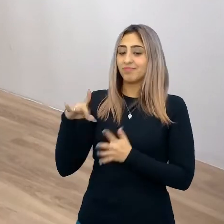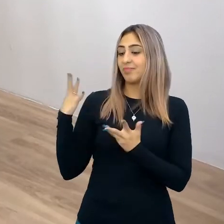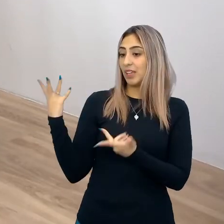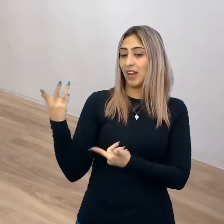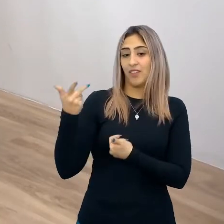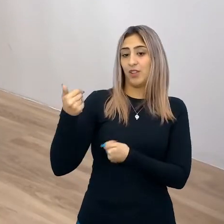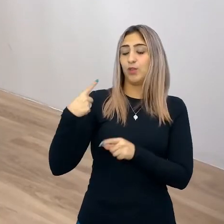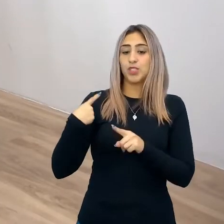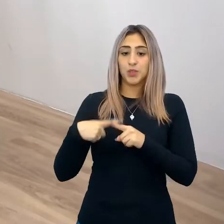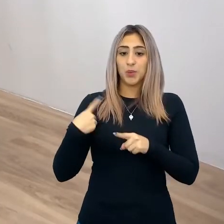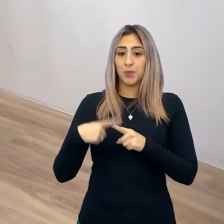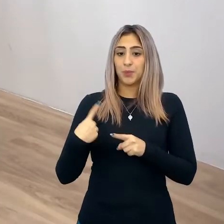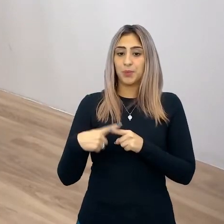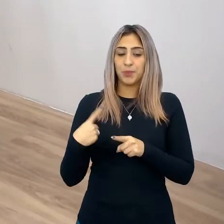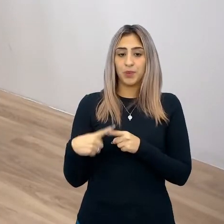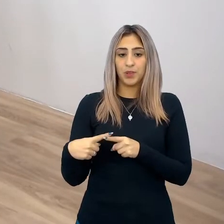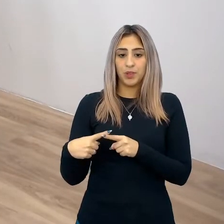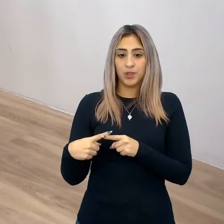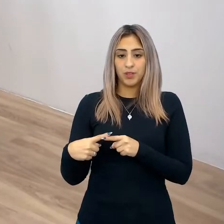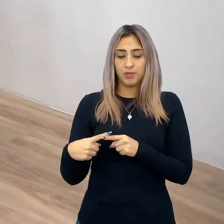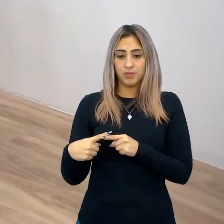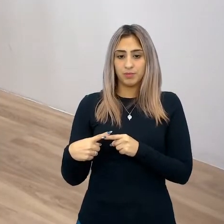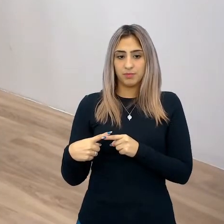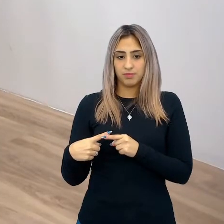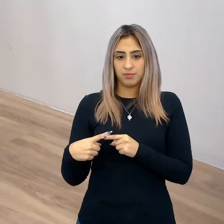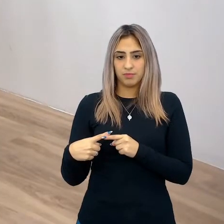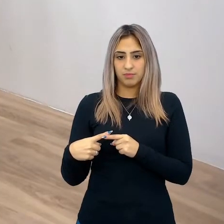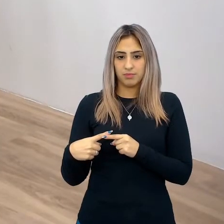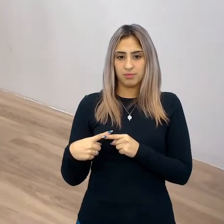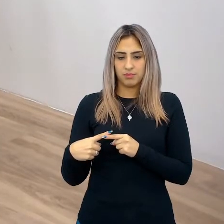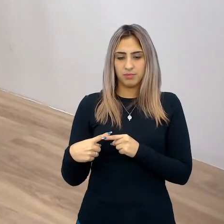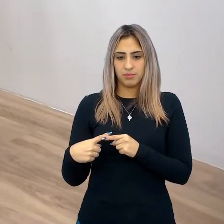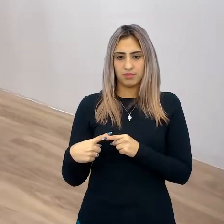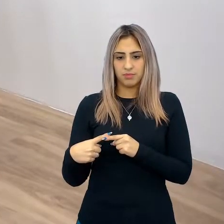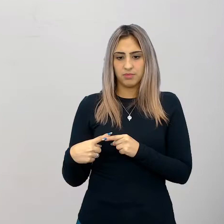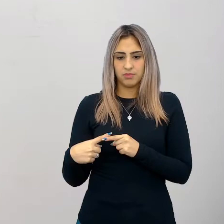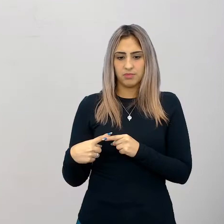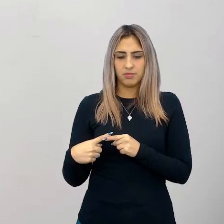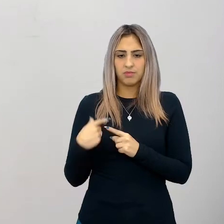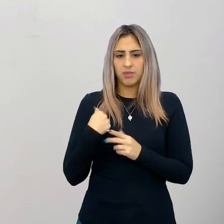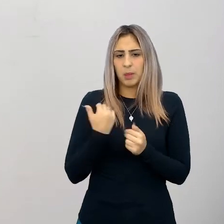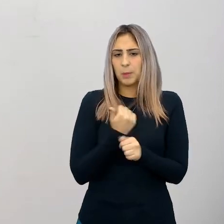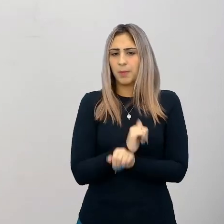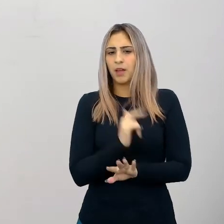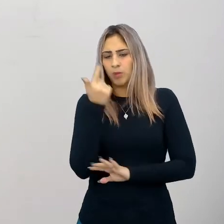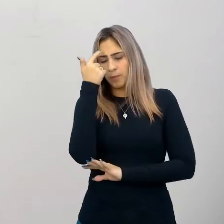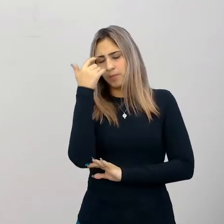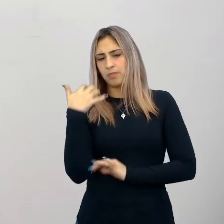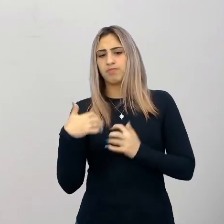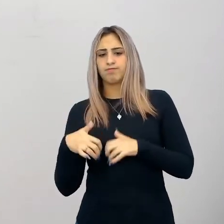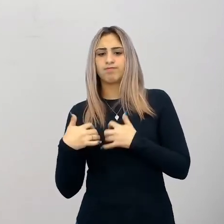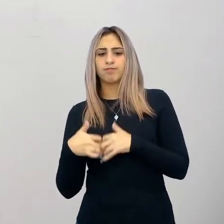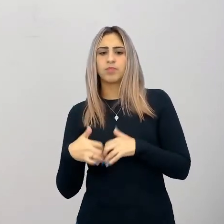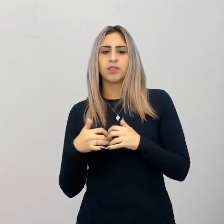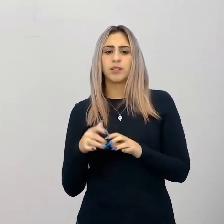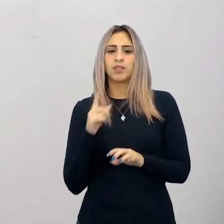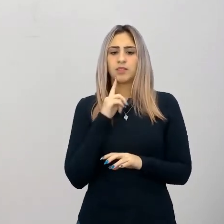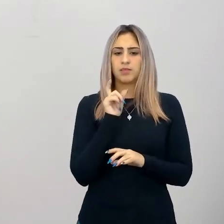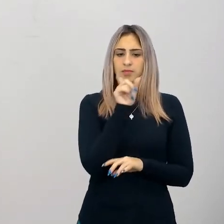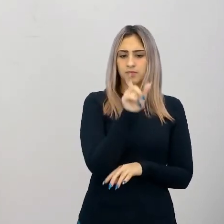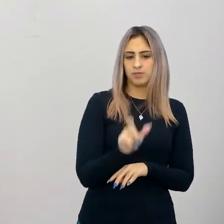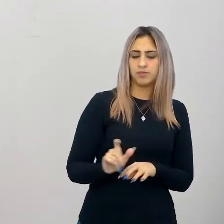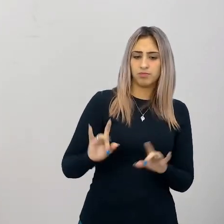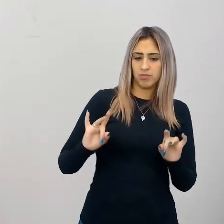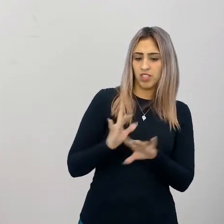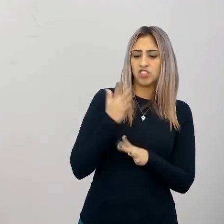porque, assim, é um filme que, quando eu parei... Na verdade, assim, eu já tinha lido a peça, né, uma peça de teatro